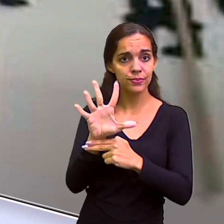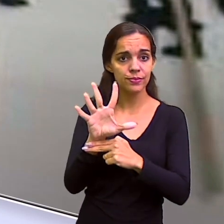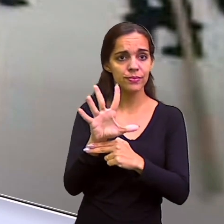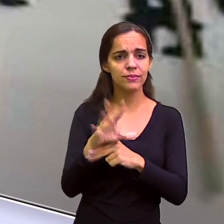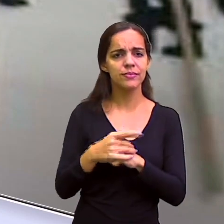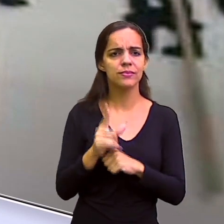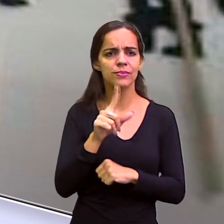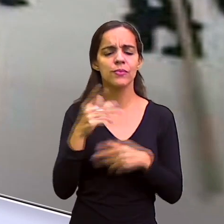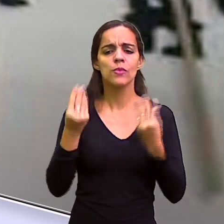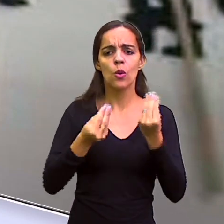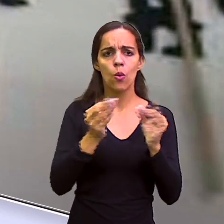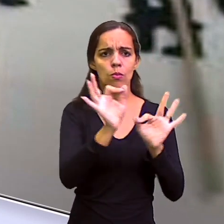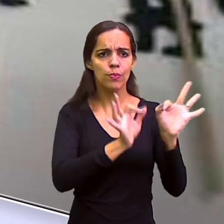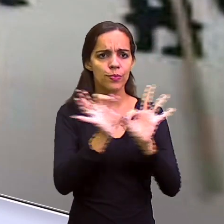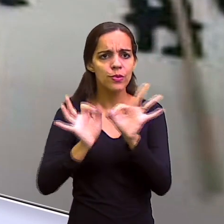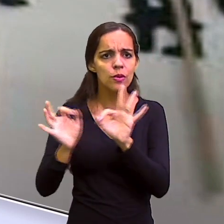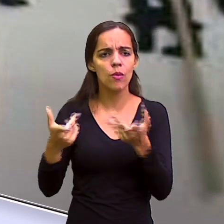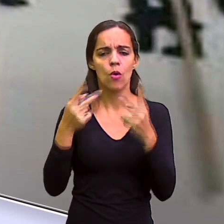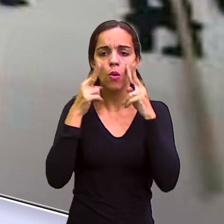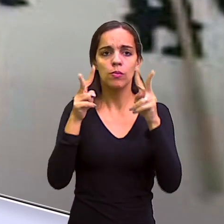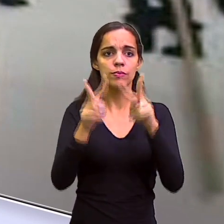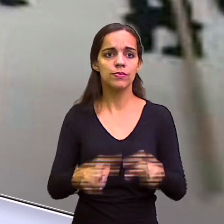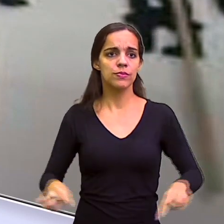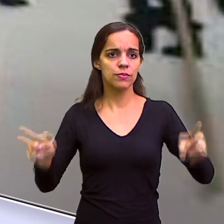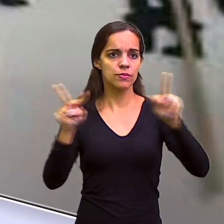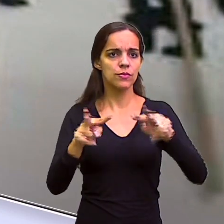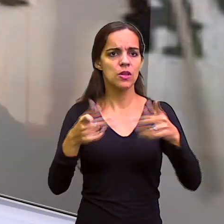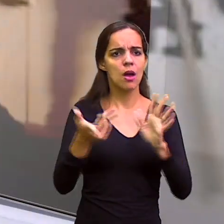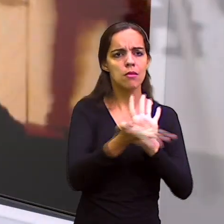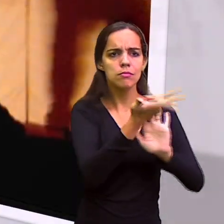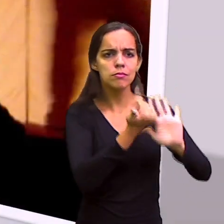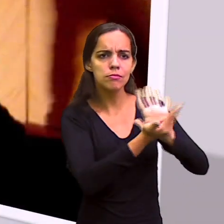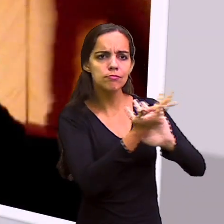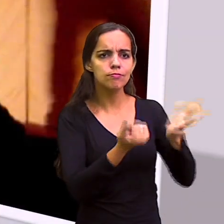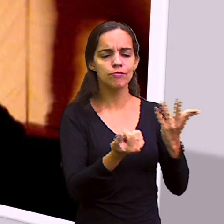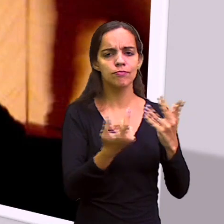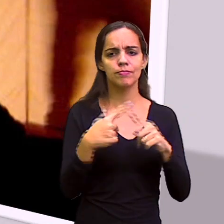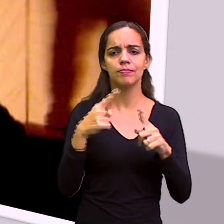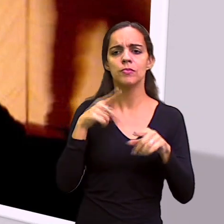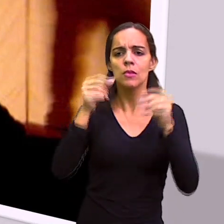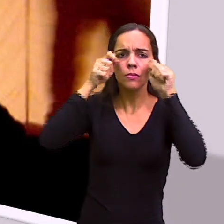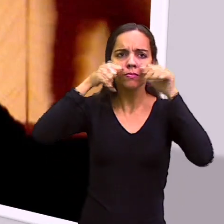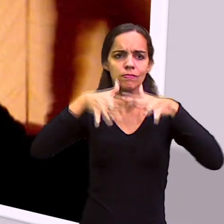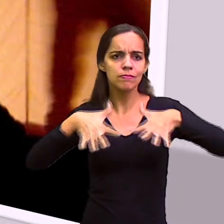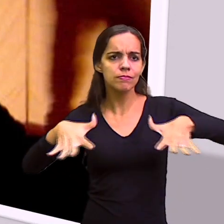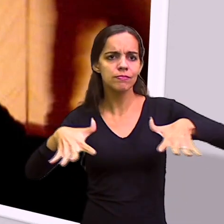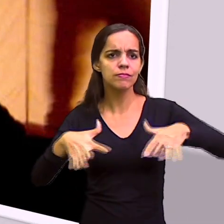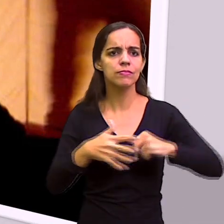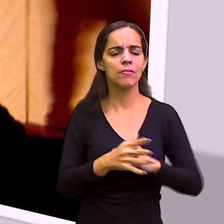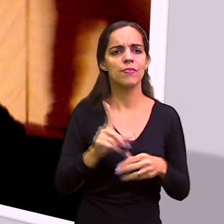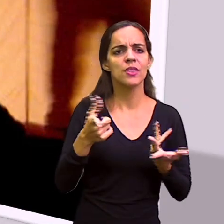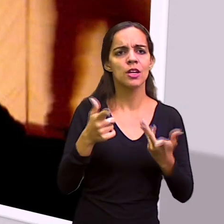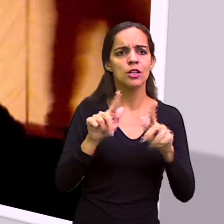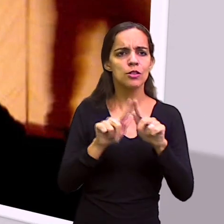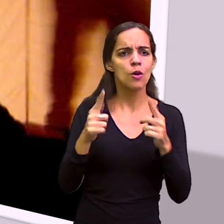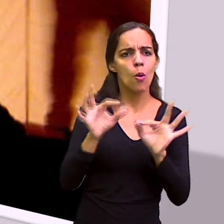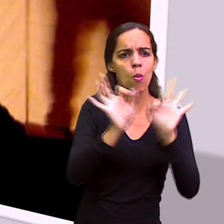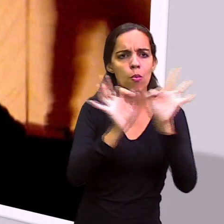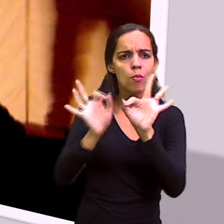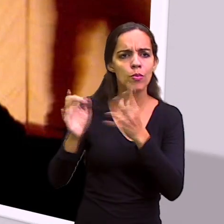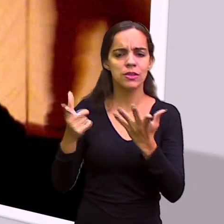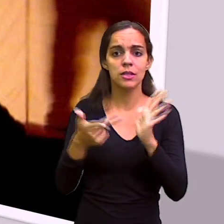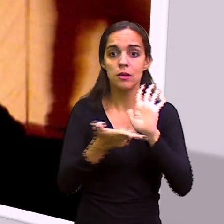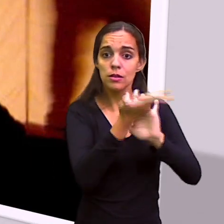a composição visual, o desenho, a dramaturgia, a cenografia e a construção